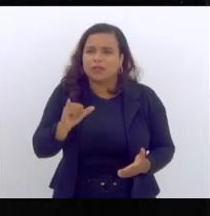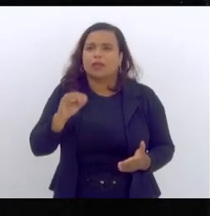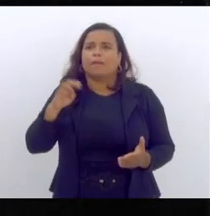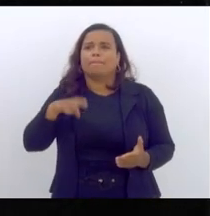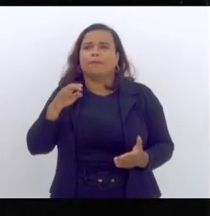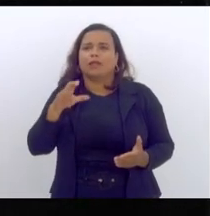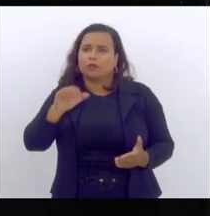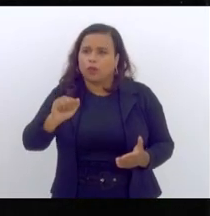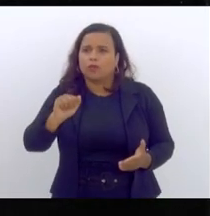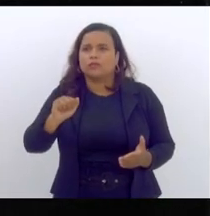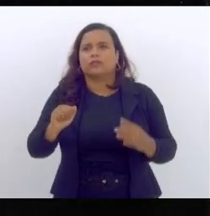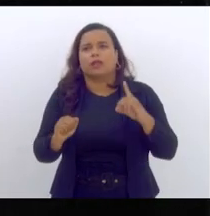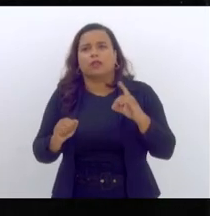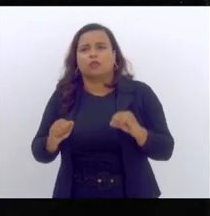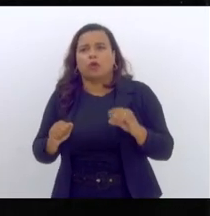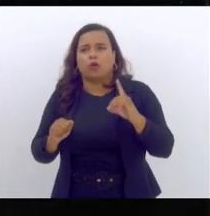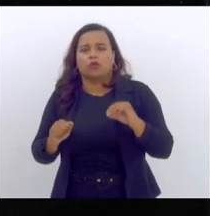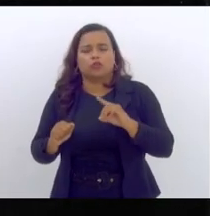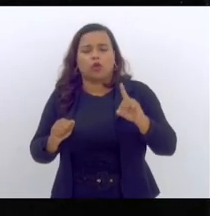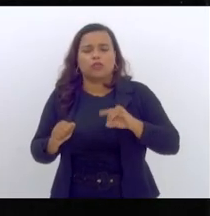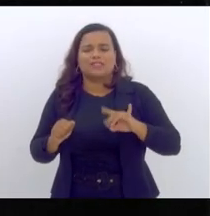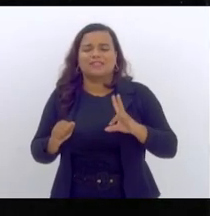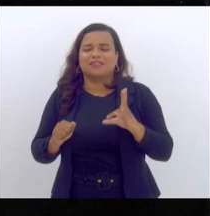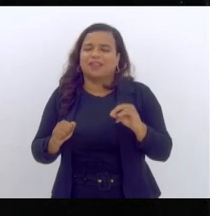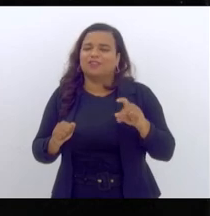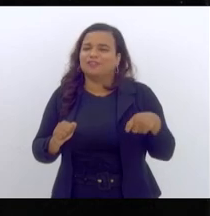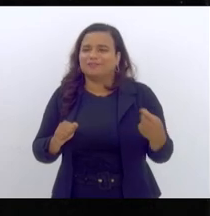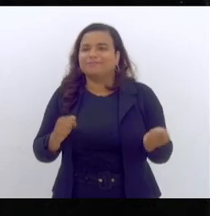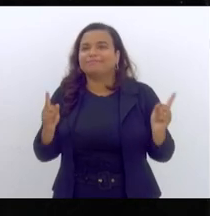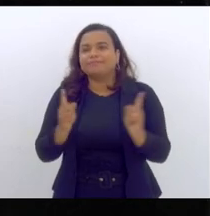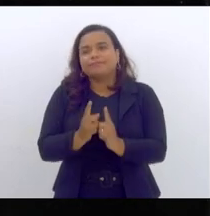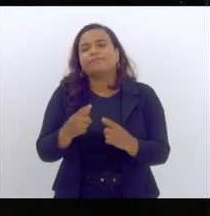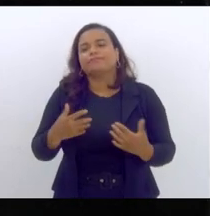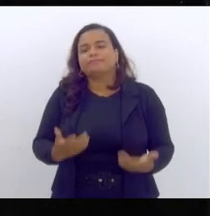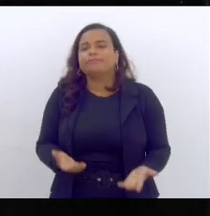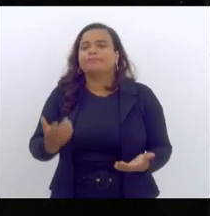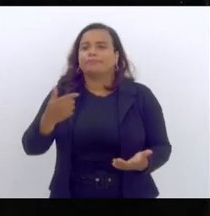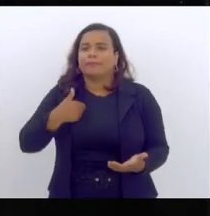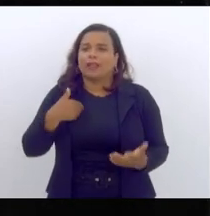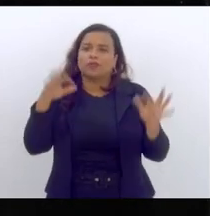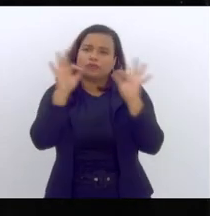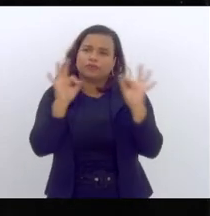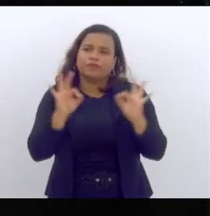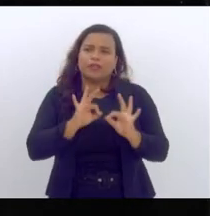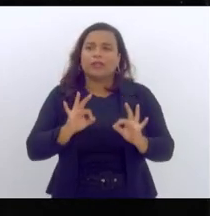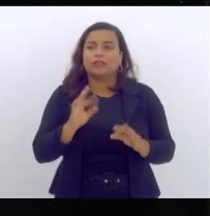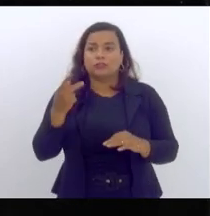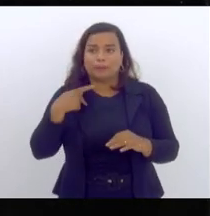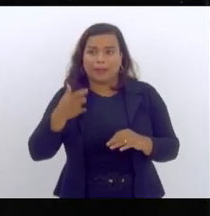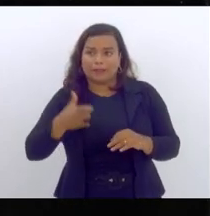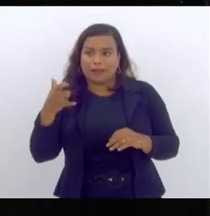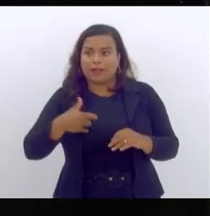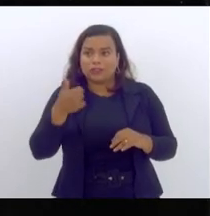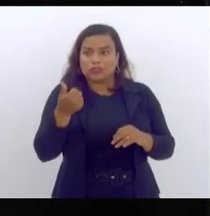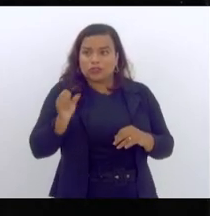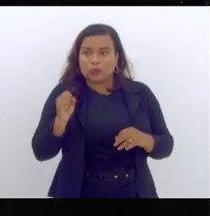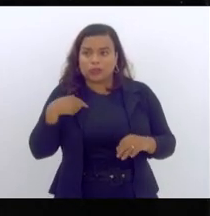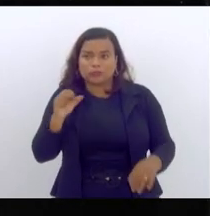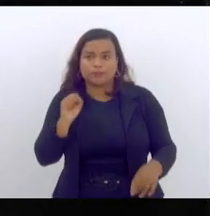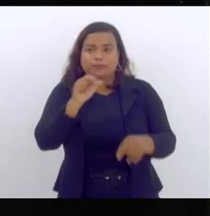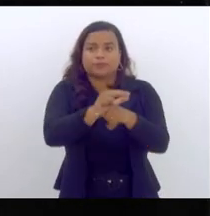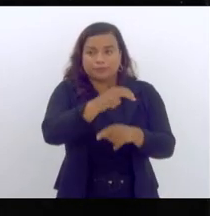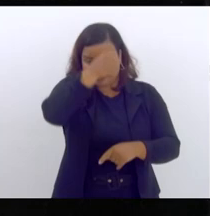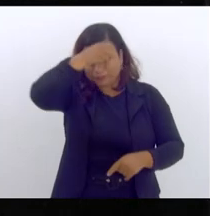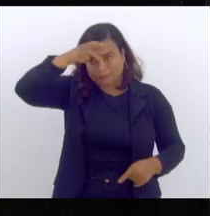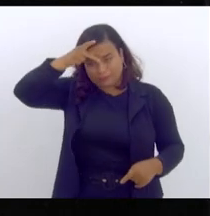conhecido como dodozinho eu tive a honra os meus 18 anos de ingressar na prefeitura